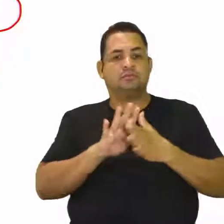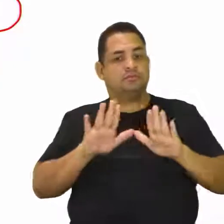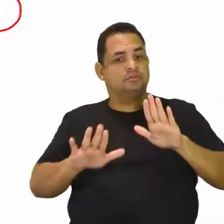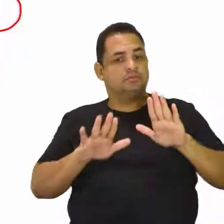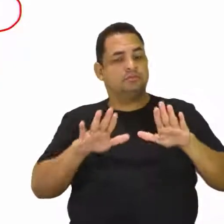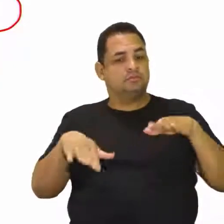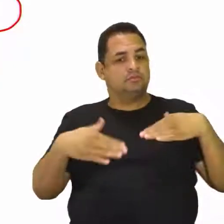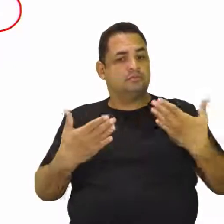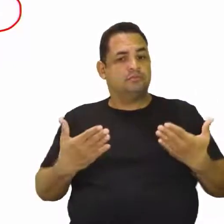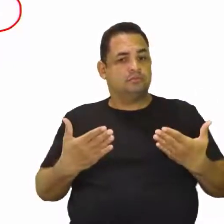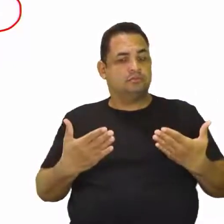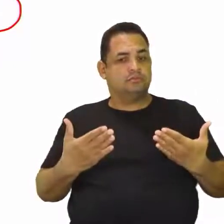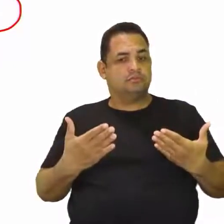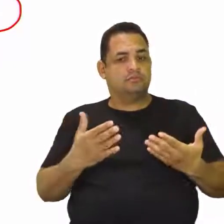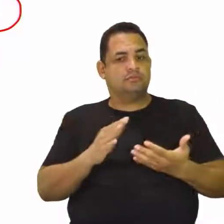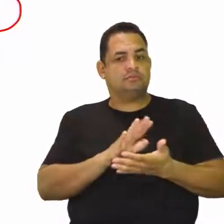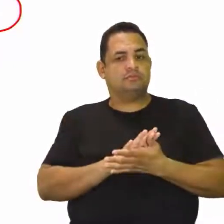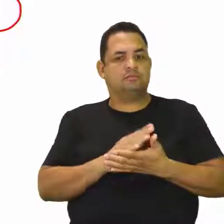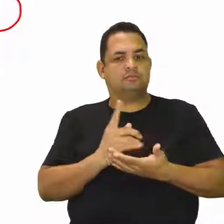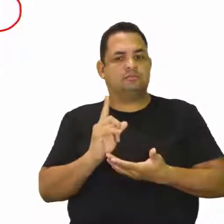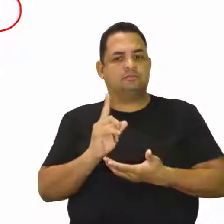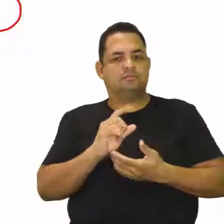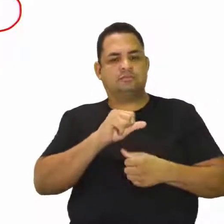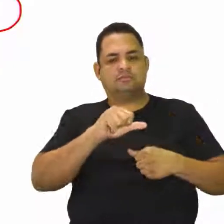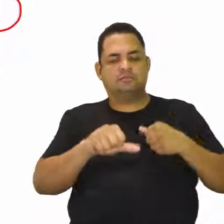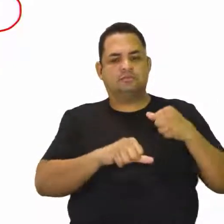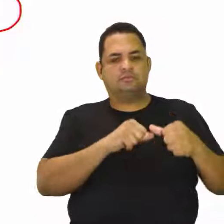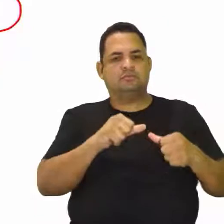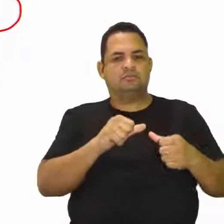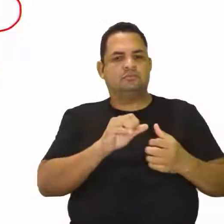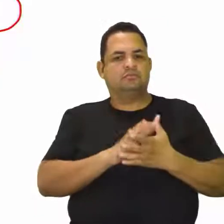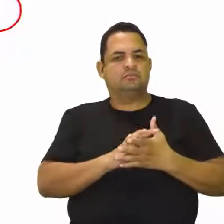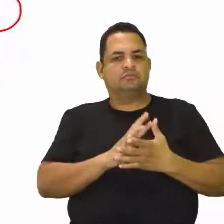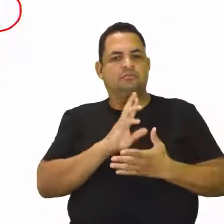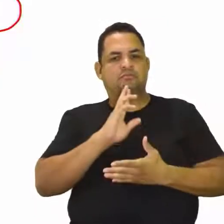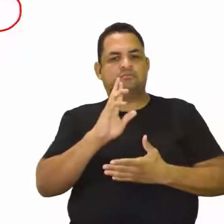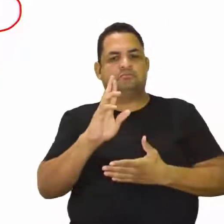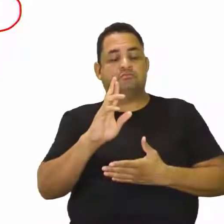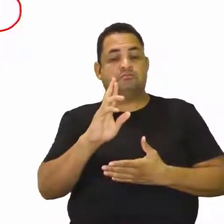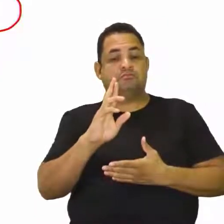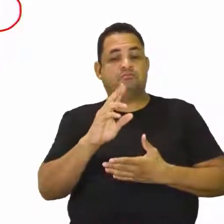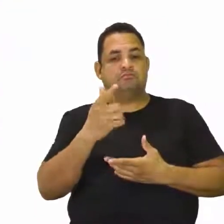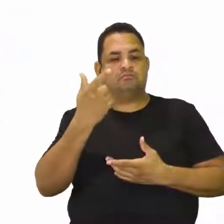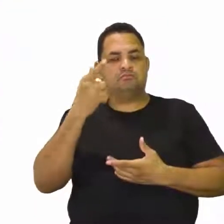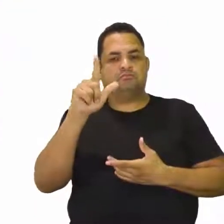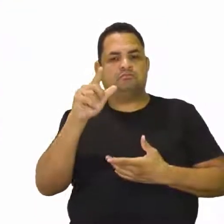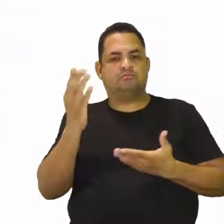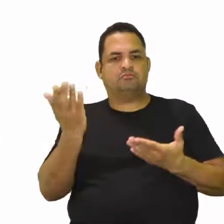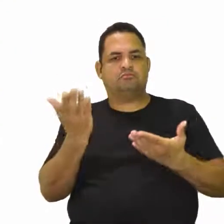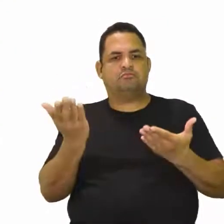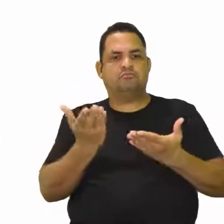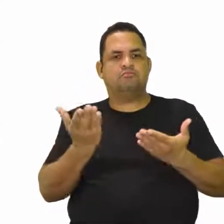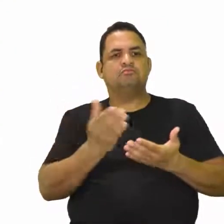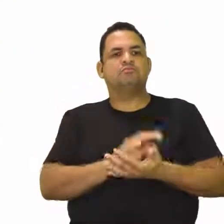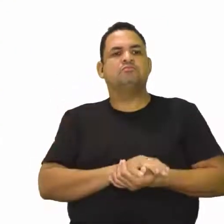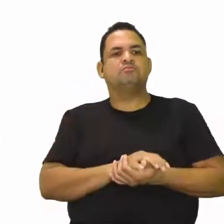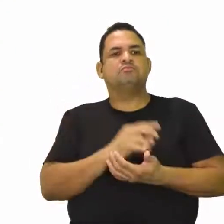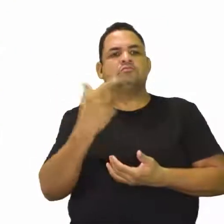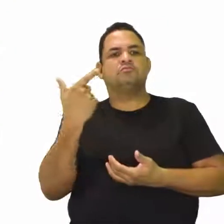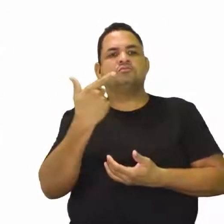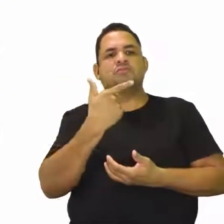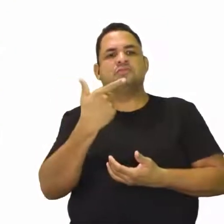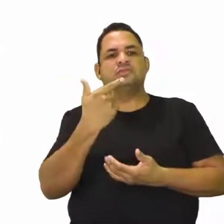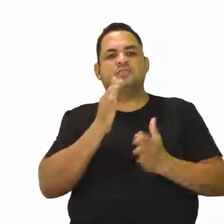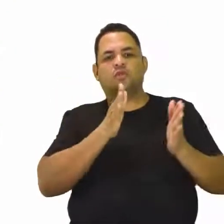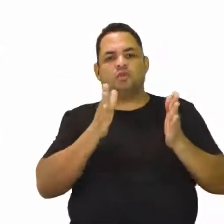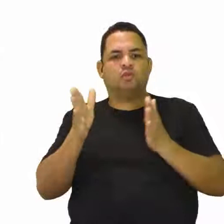talvez, se não tivesse mudado, o resultado seria outro hoje. Tá bom? A segunda